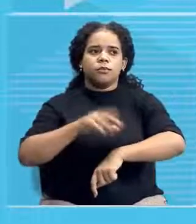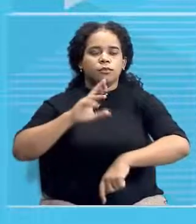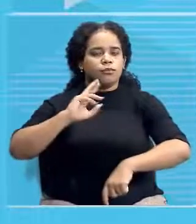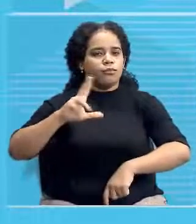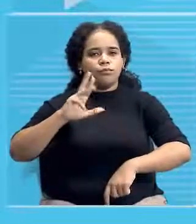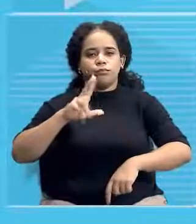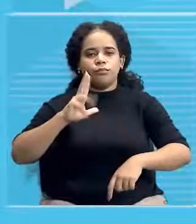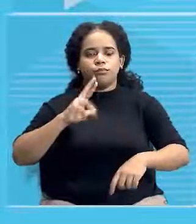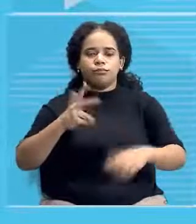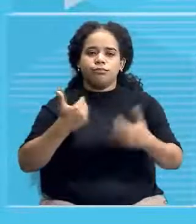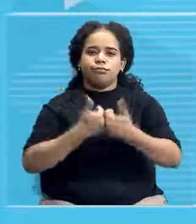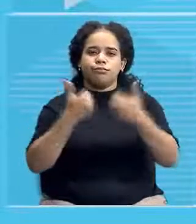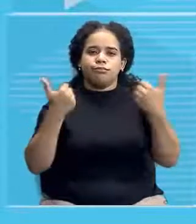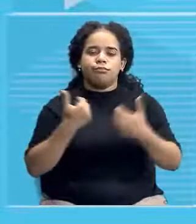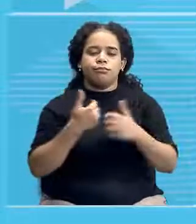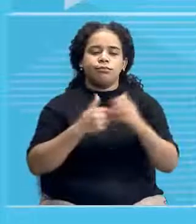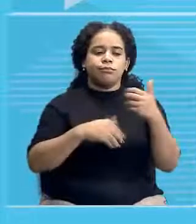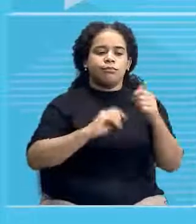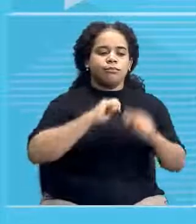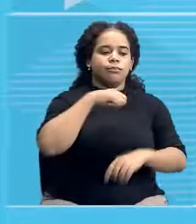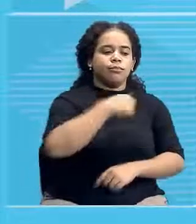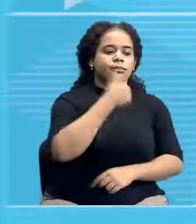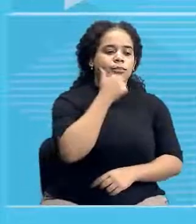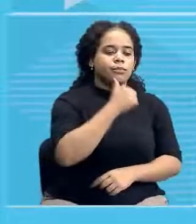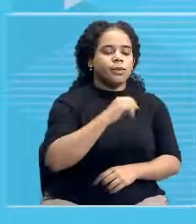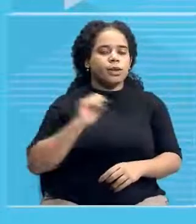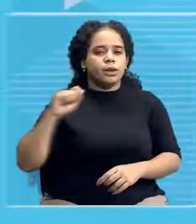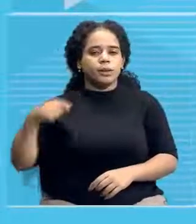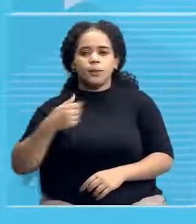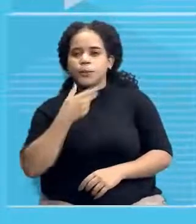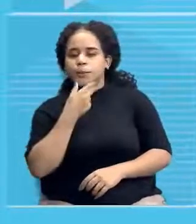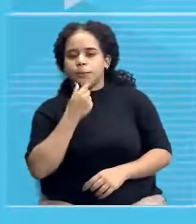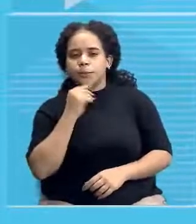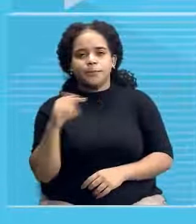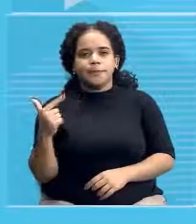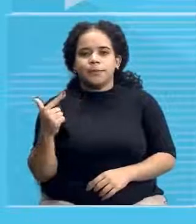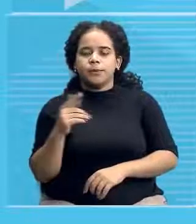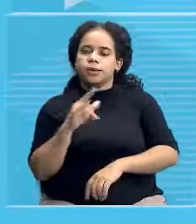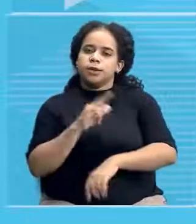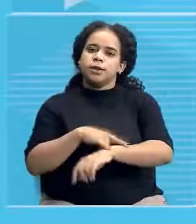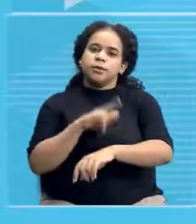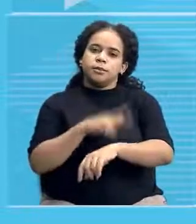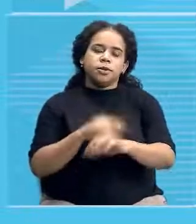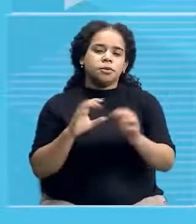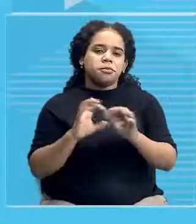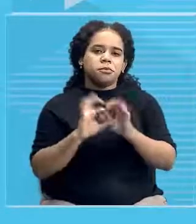faz distinção de gênero. É bem interessante.